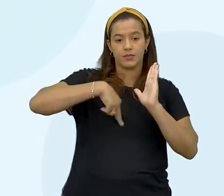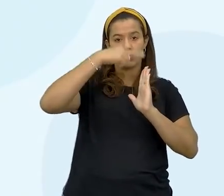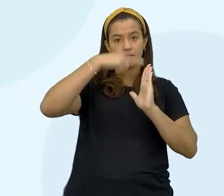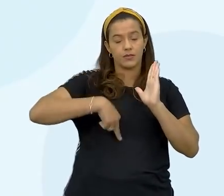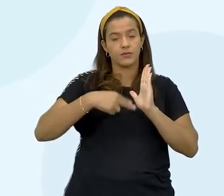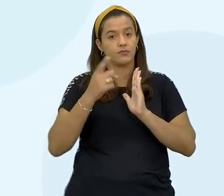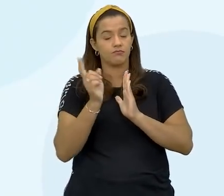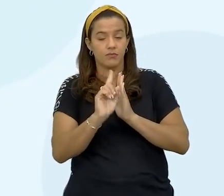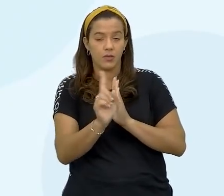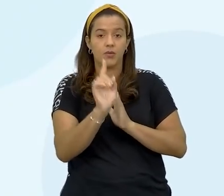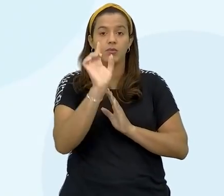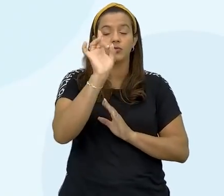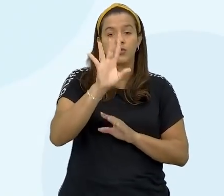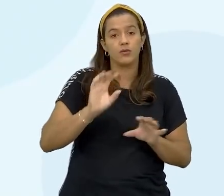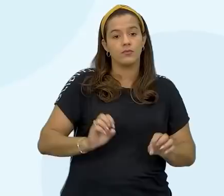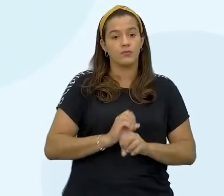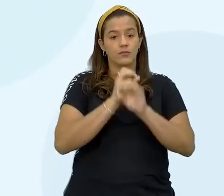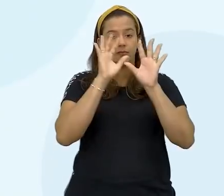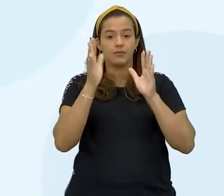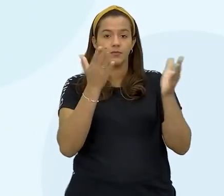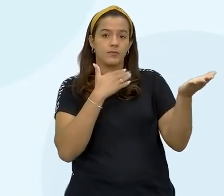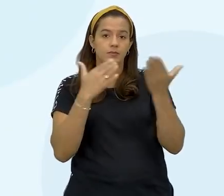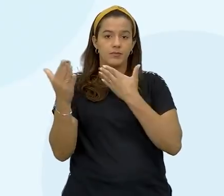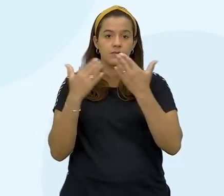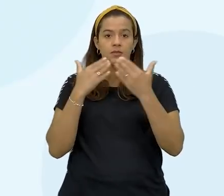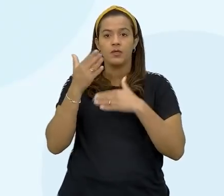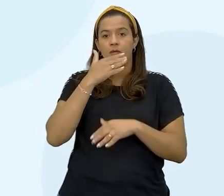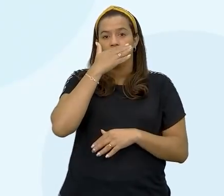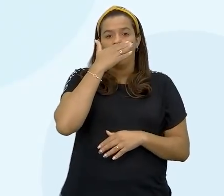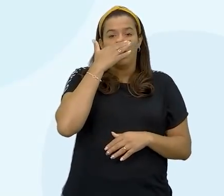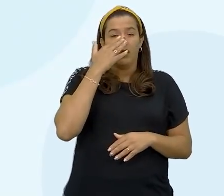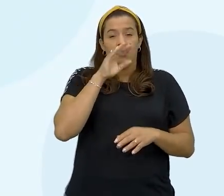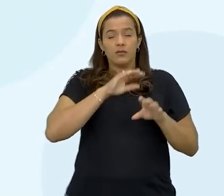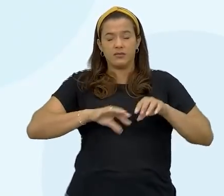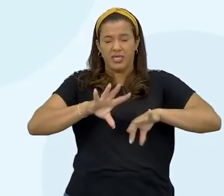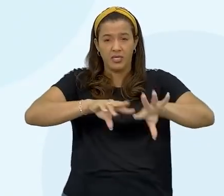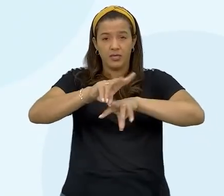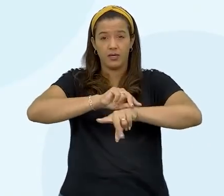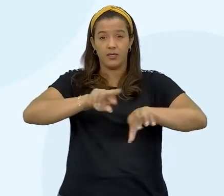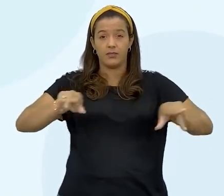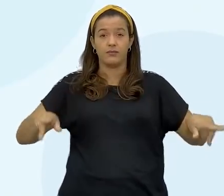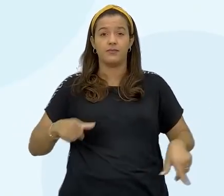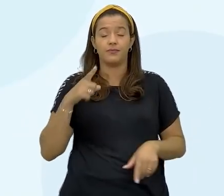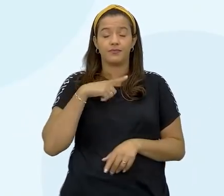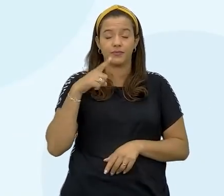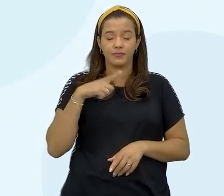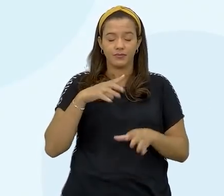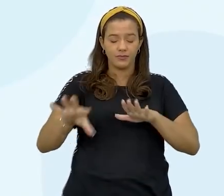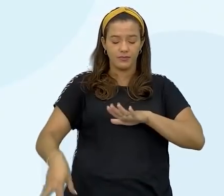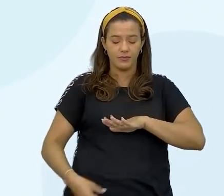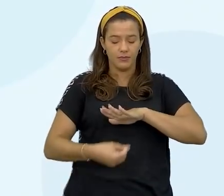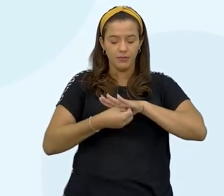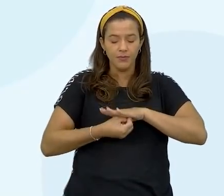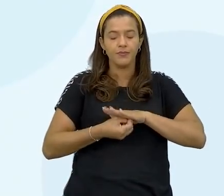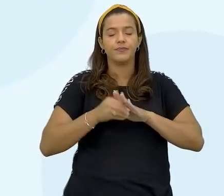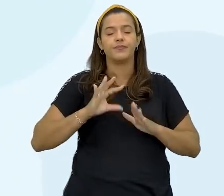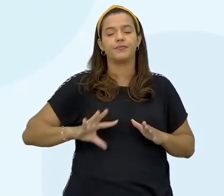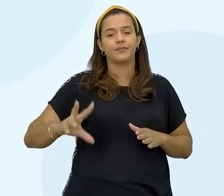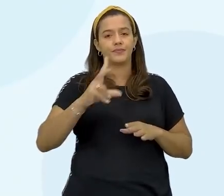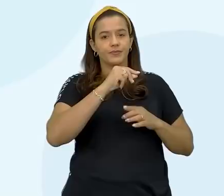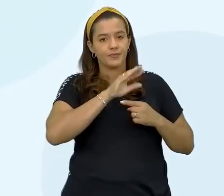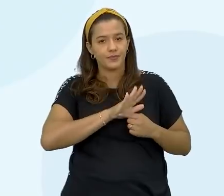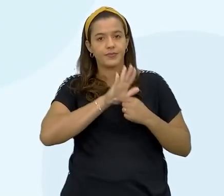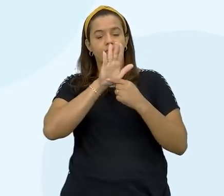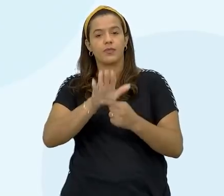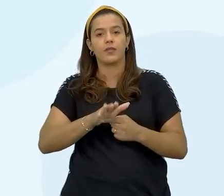para ficar mais dinâmico, mas está disponível, vai estar disponível no repositório para vocês conseguirem aí